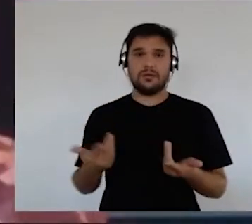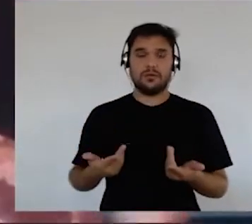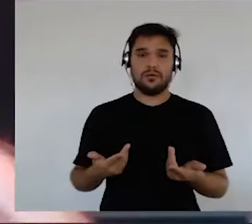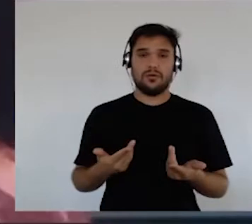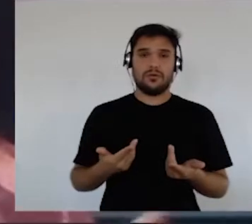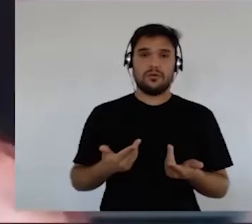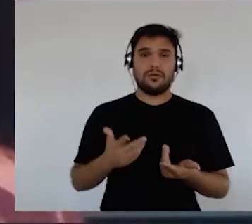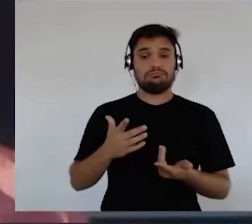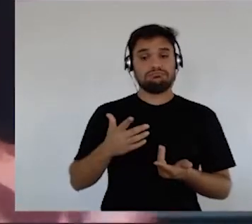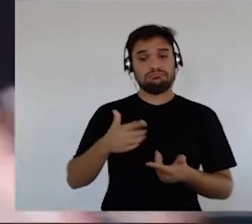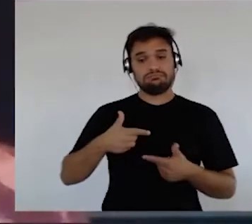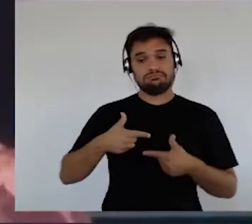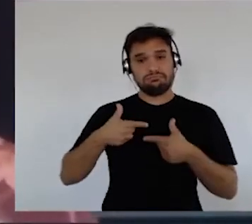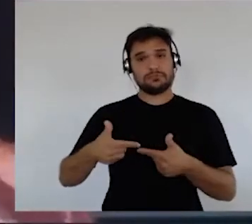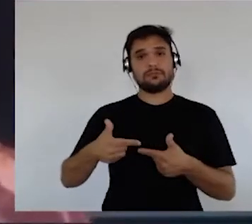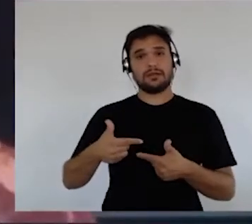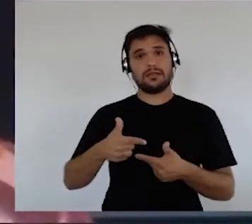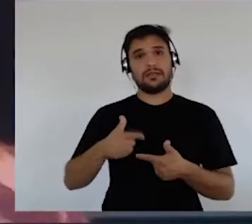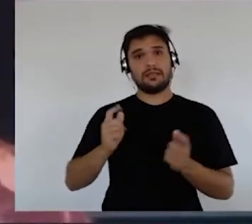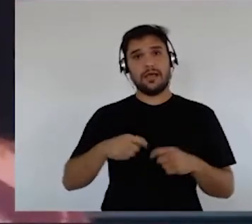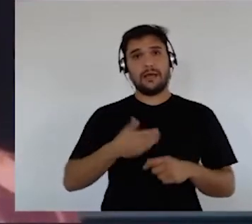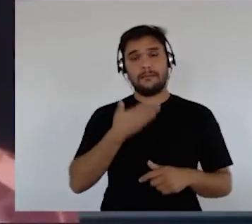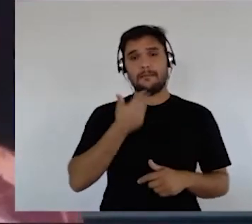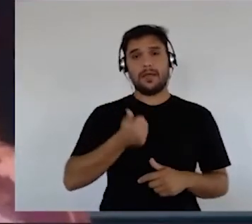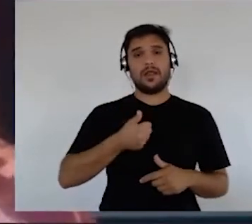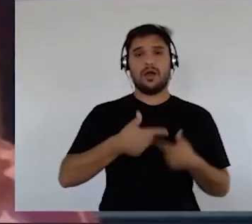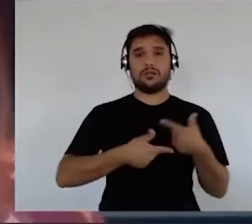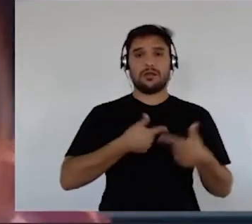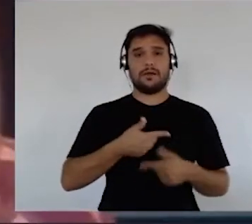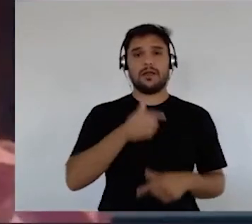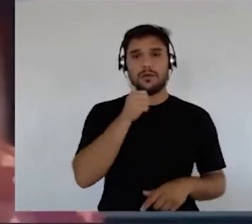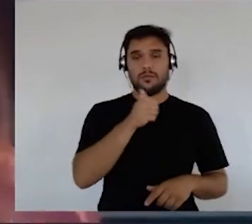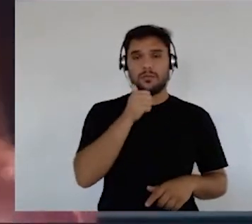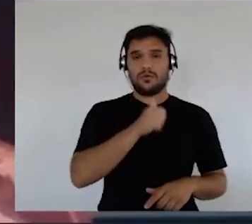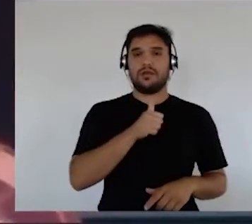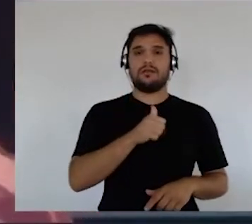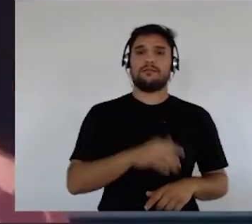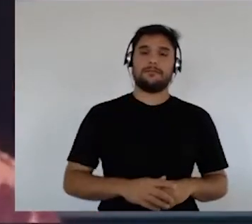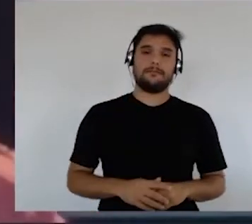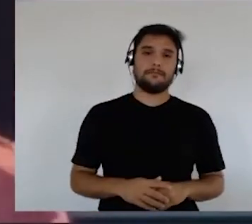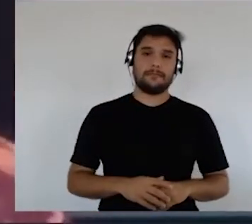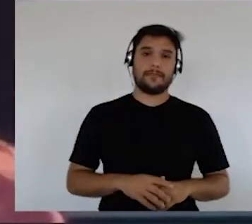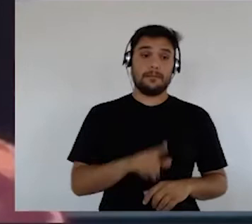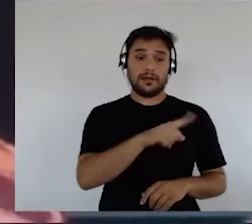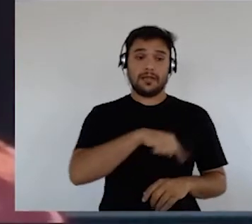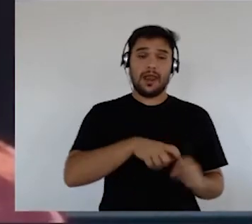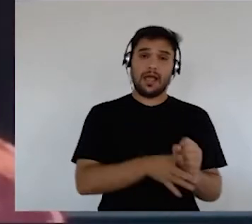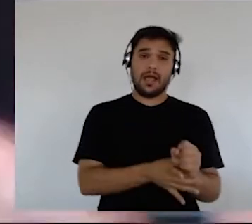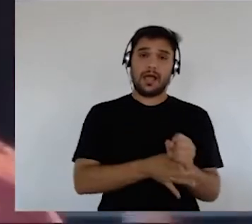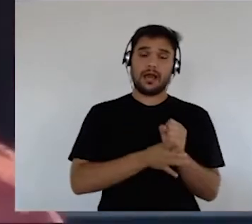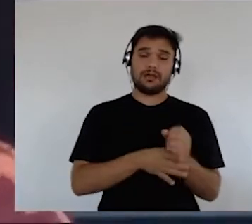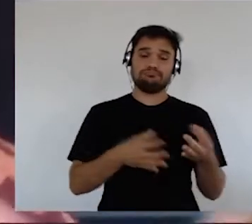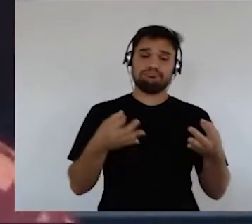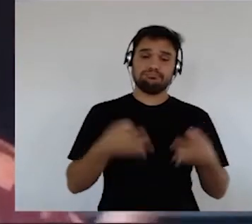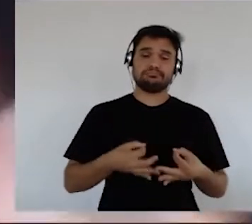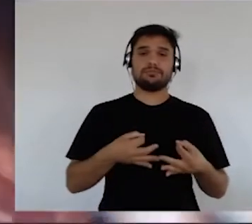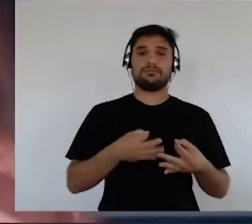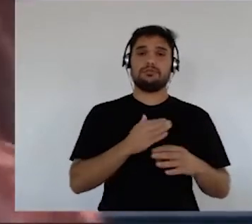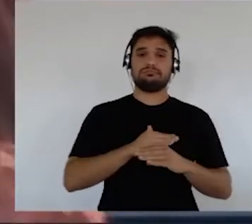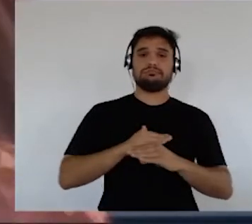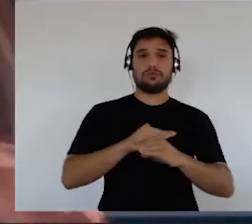ações que garantam melhores condições para o exercício da profissão para as mulheres, para que garanta efetivamente as